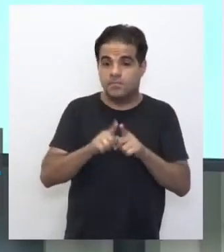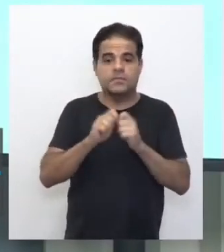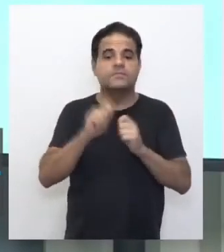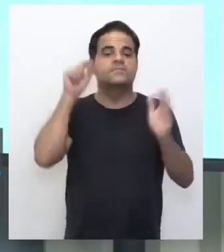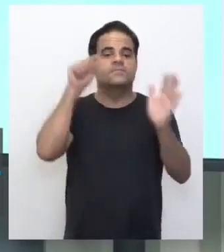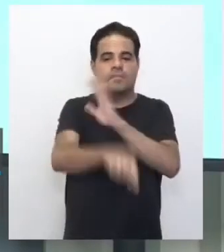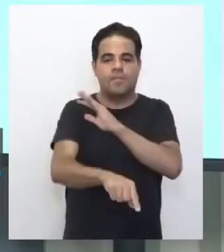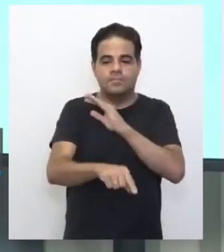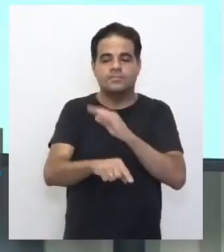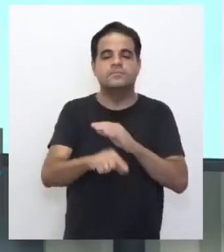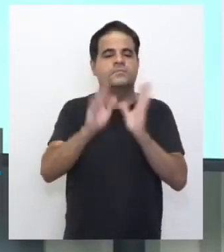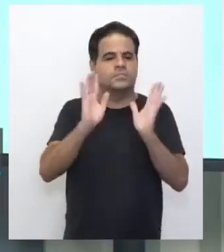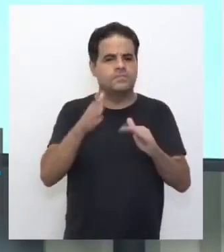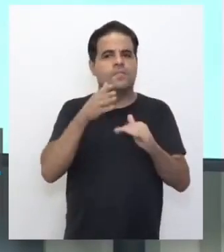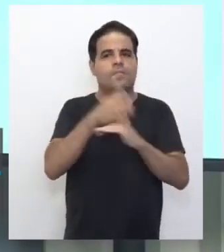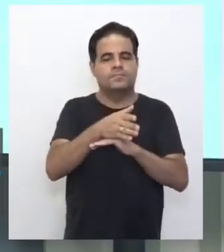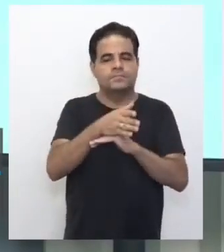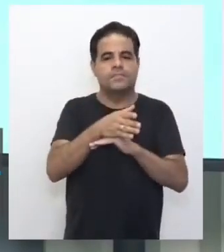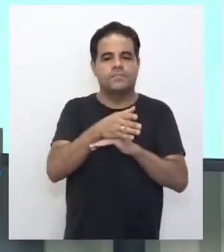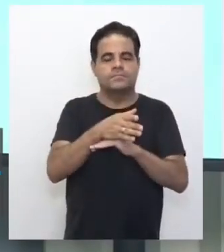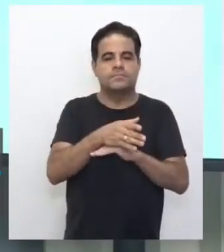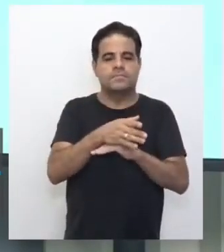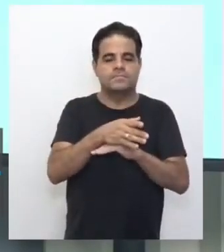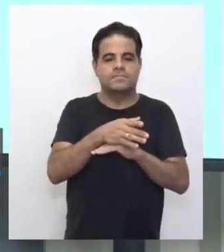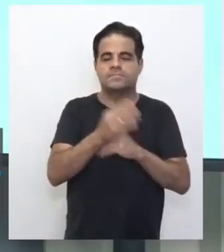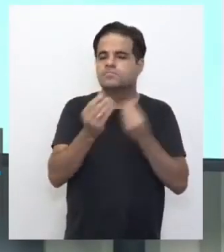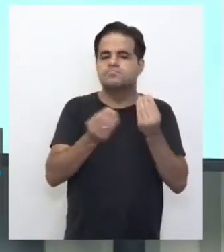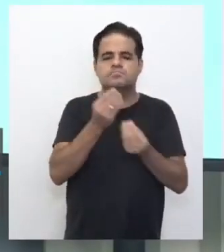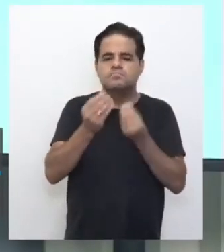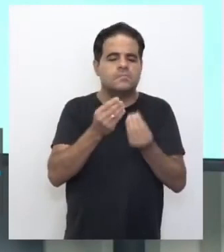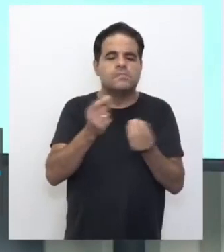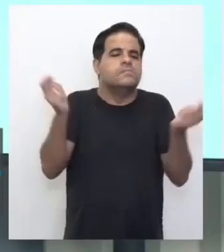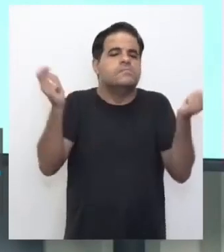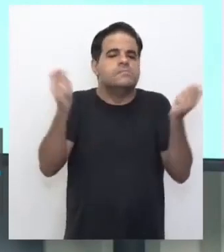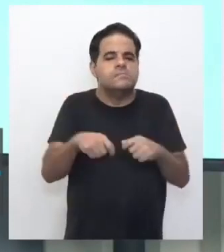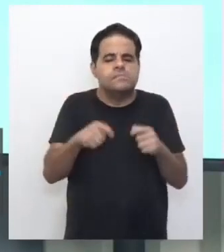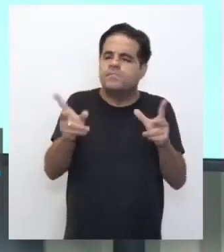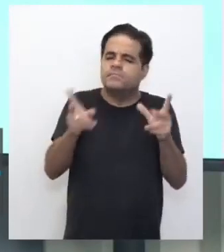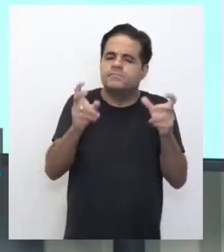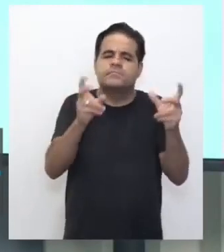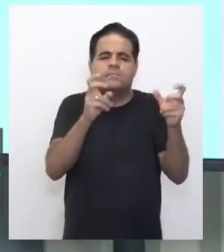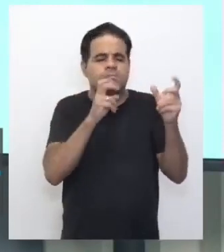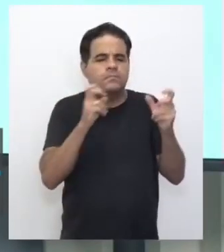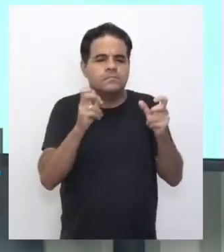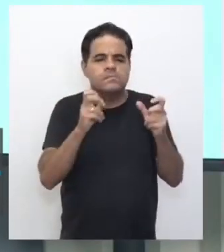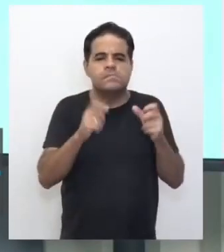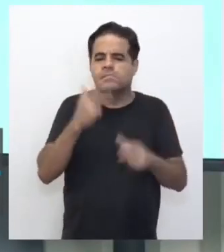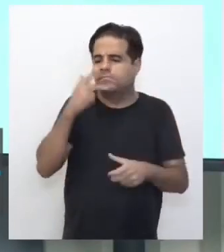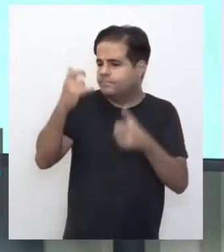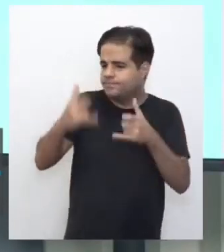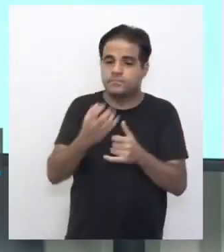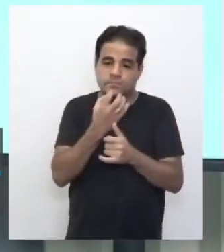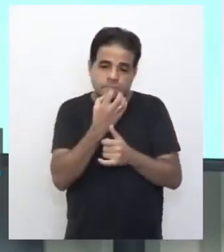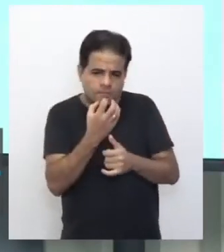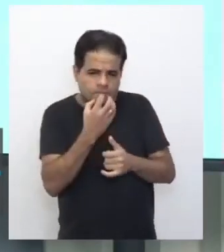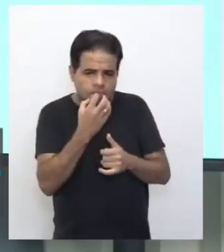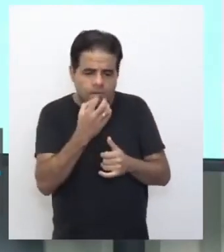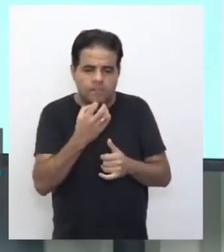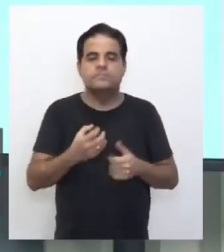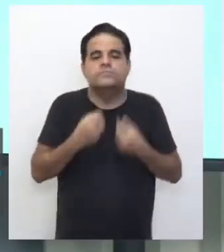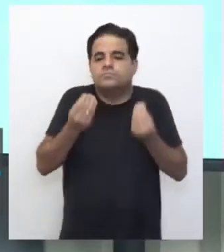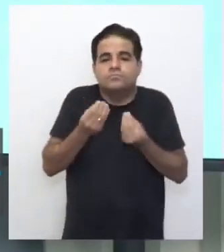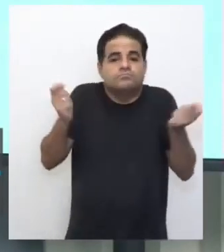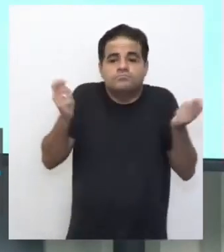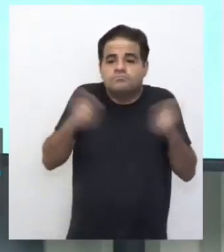pergunta, até agora a gente já vai entrar nisso, como que é possível perceber que está se falando de uma cachorra, né? De uma cadela? Como é